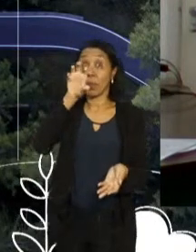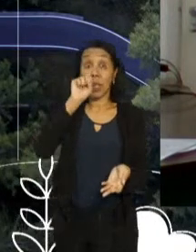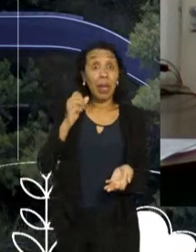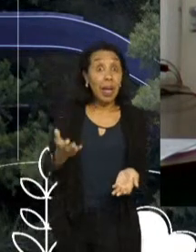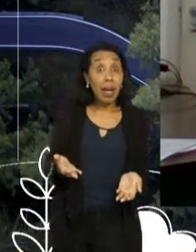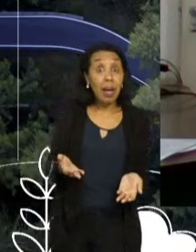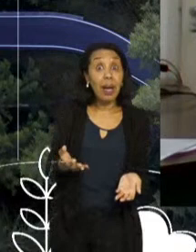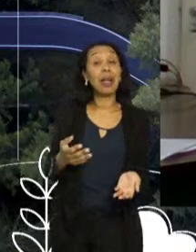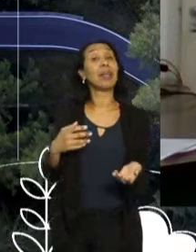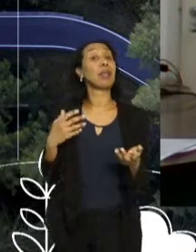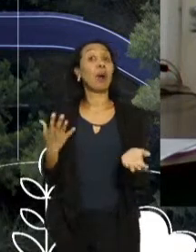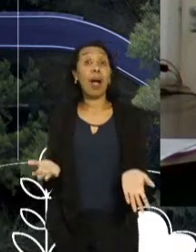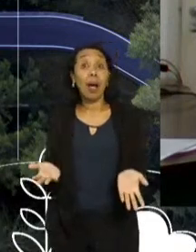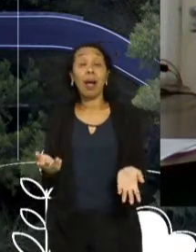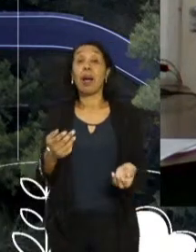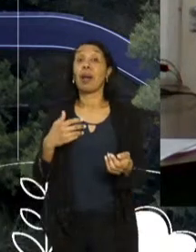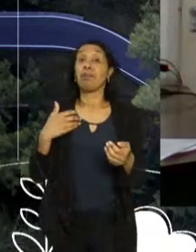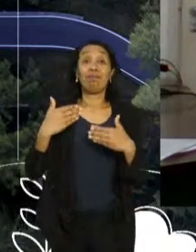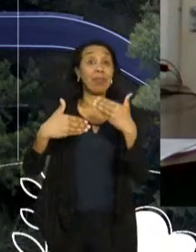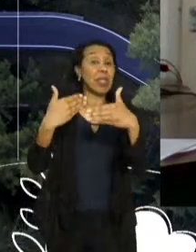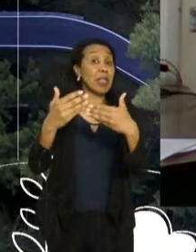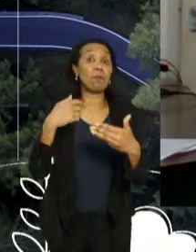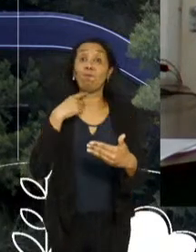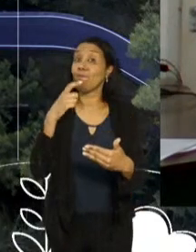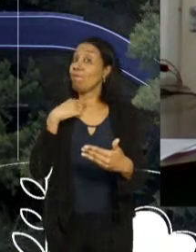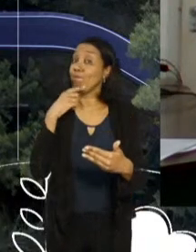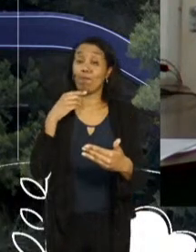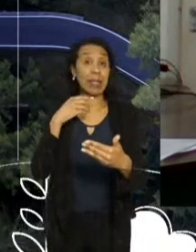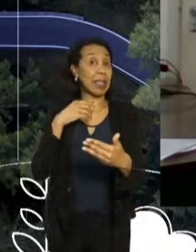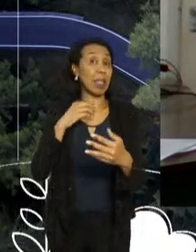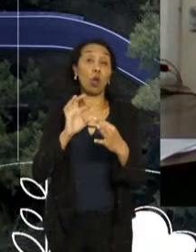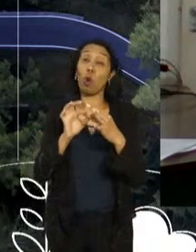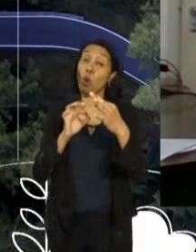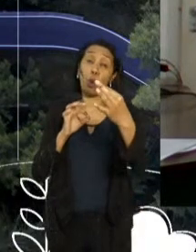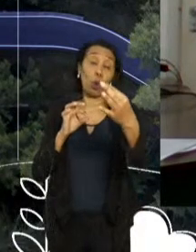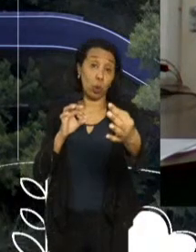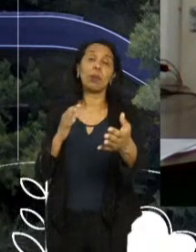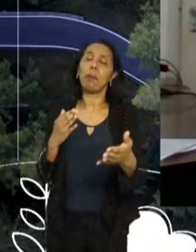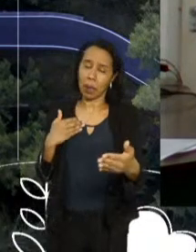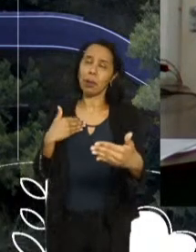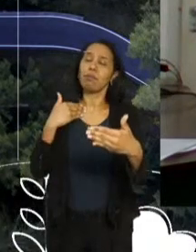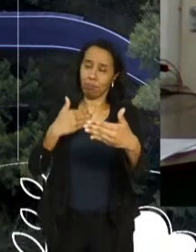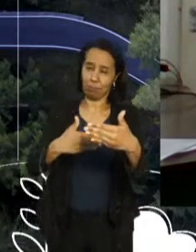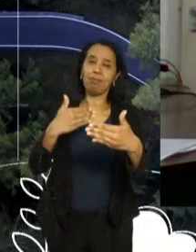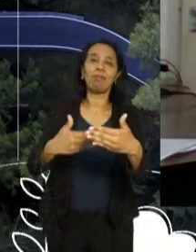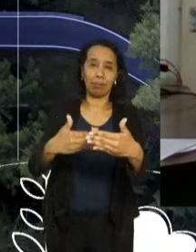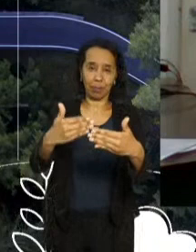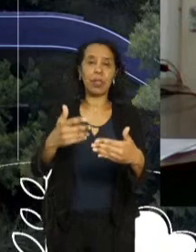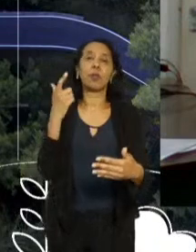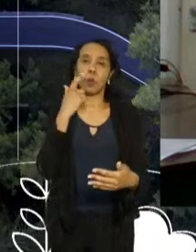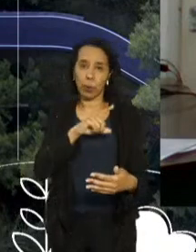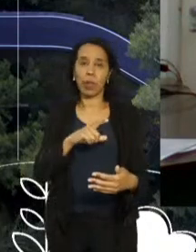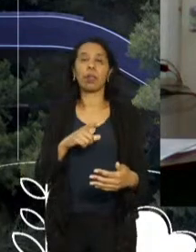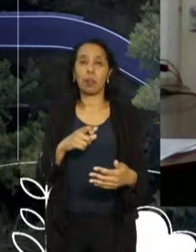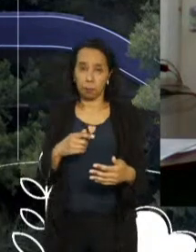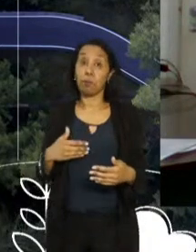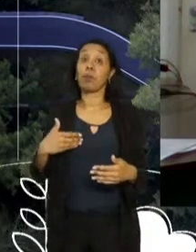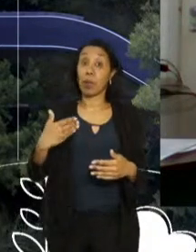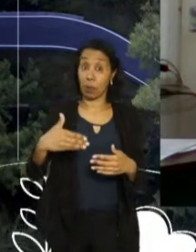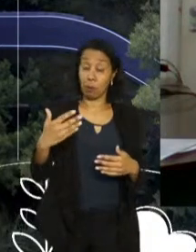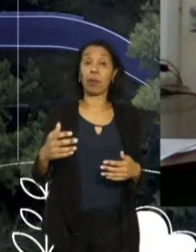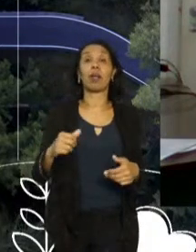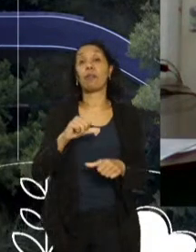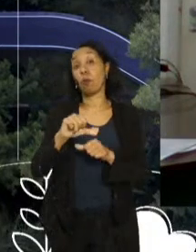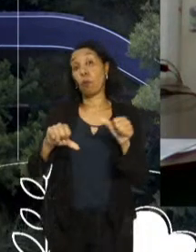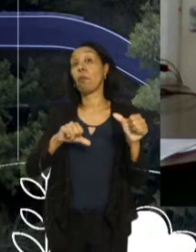a gente ainda não chegou lá, a gente ainda está longe, mas nós vamos chegar, porque vai vir uma